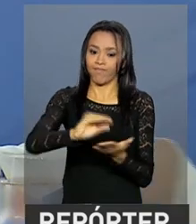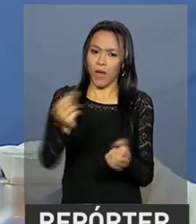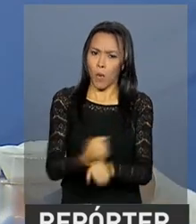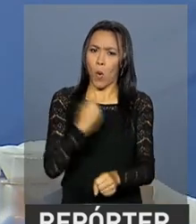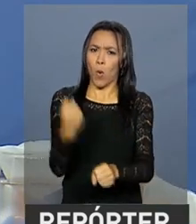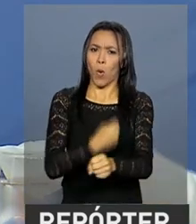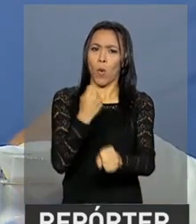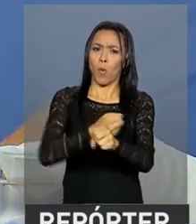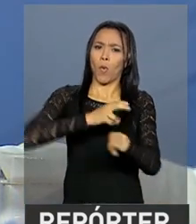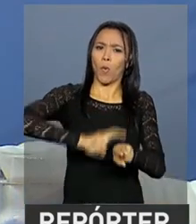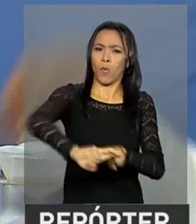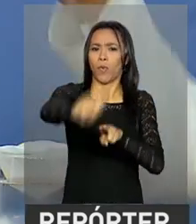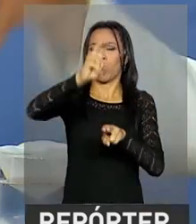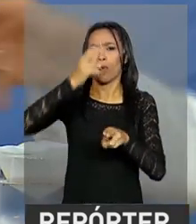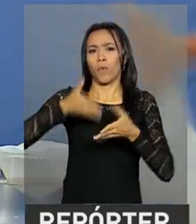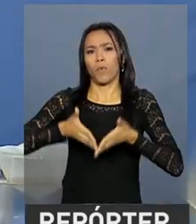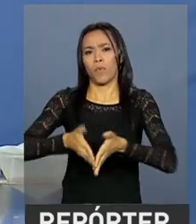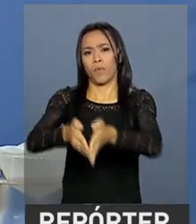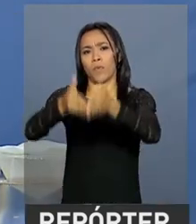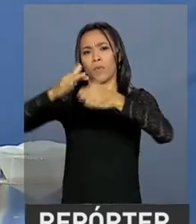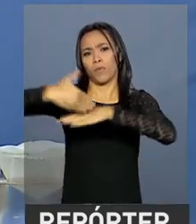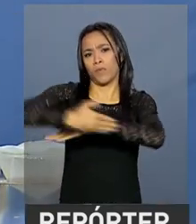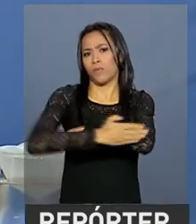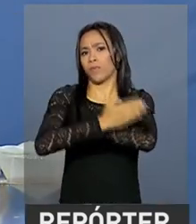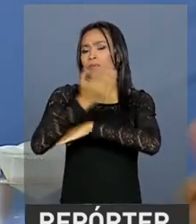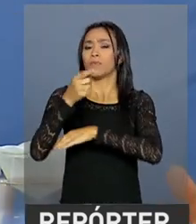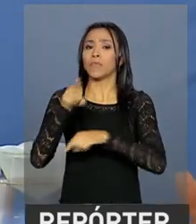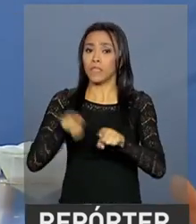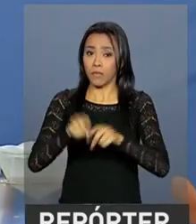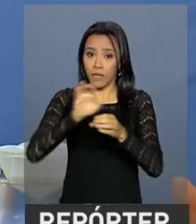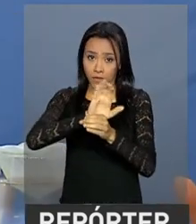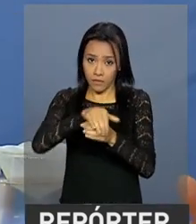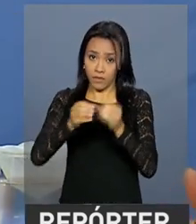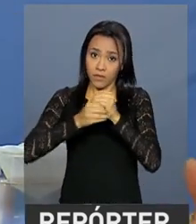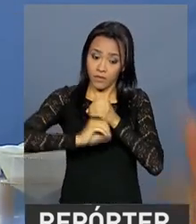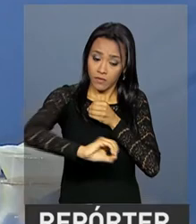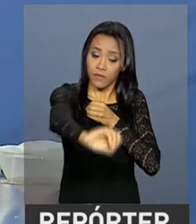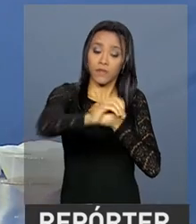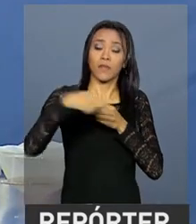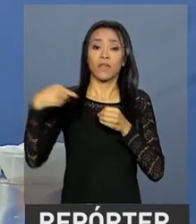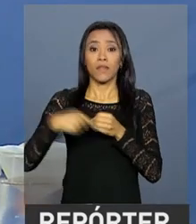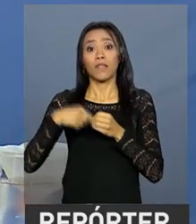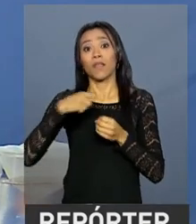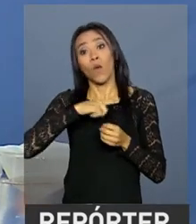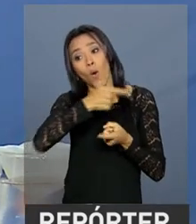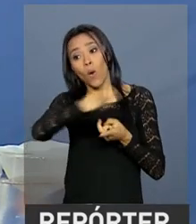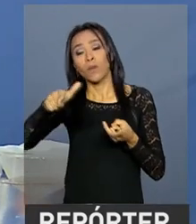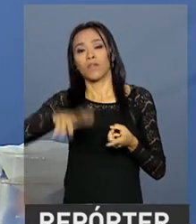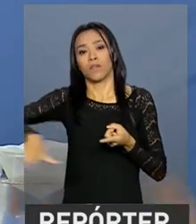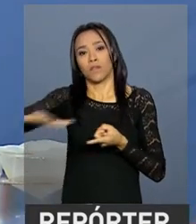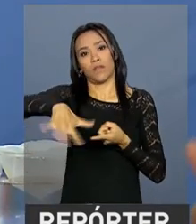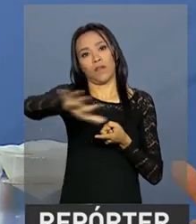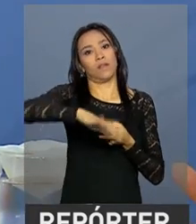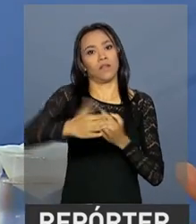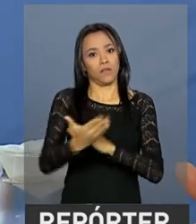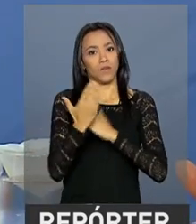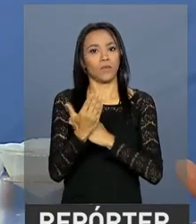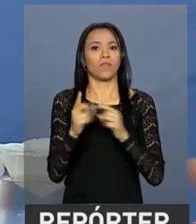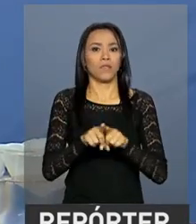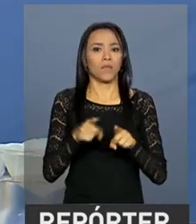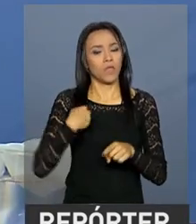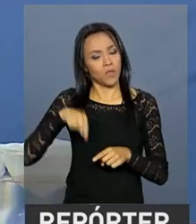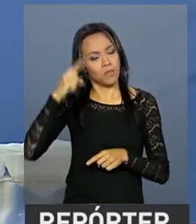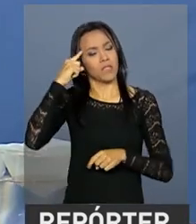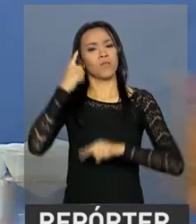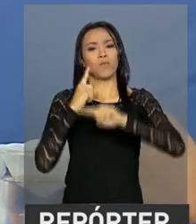rodovias nos postos nas ferrovias no saneamento mas pelo impacto que eles têm em outros setores também a nossa expectativa é muito positiva